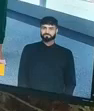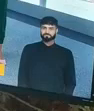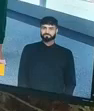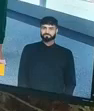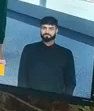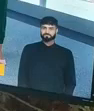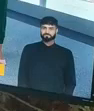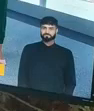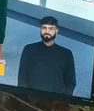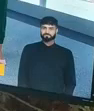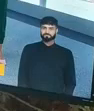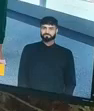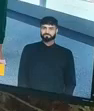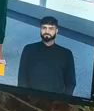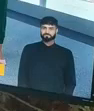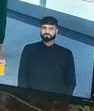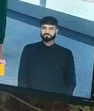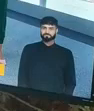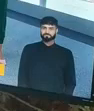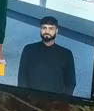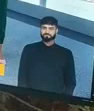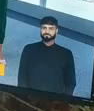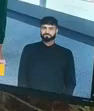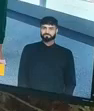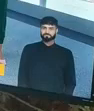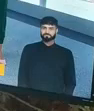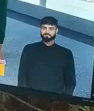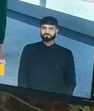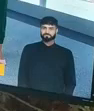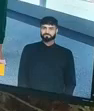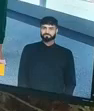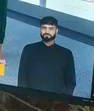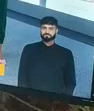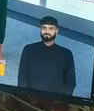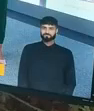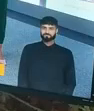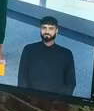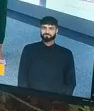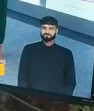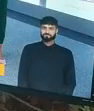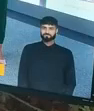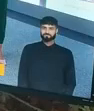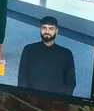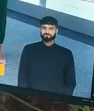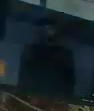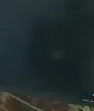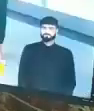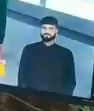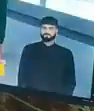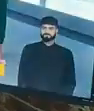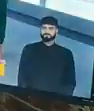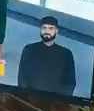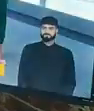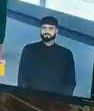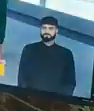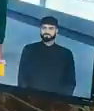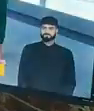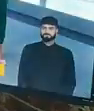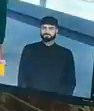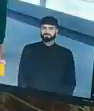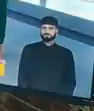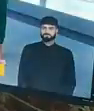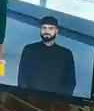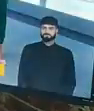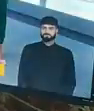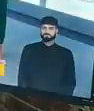tomar eu acho que é por aí mesmo retorno que quando tá doida para não quero nem tirar da prova parece uma madeira uma menina então